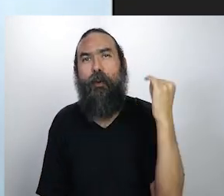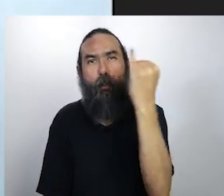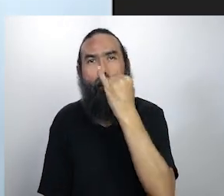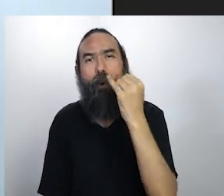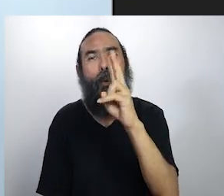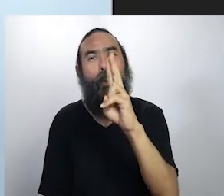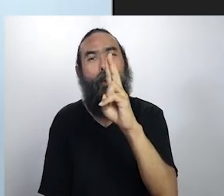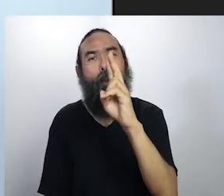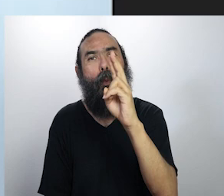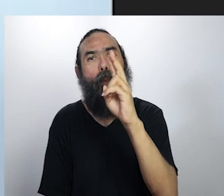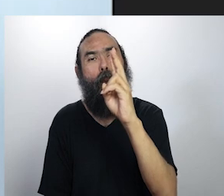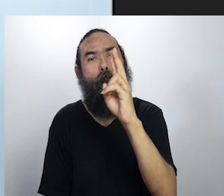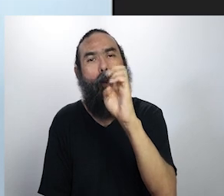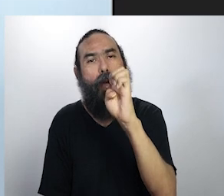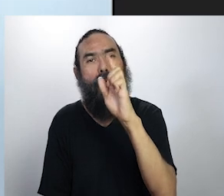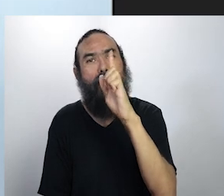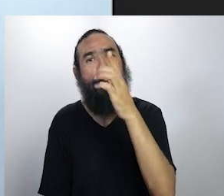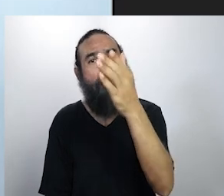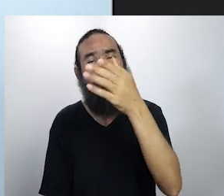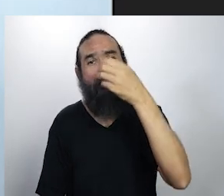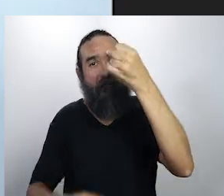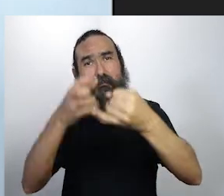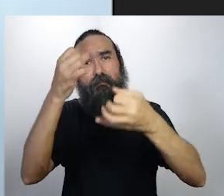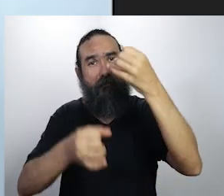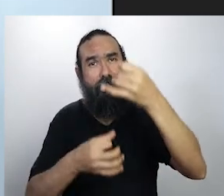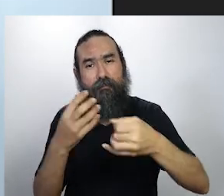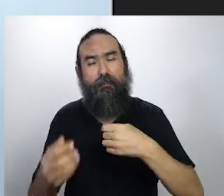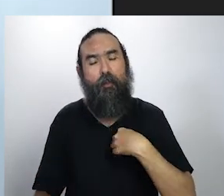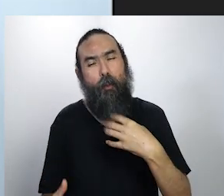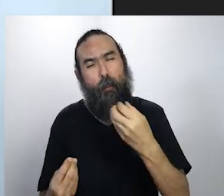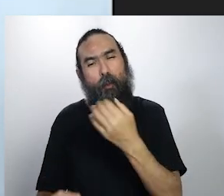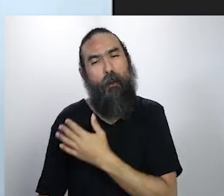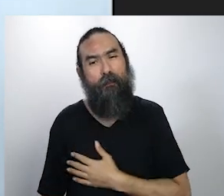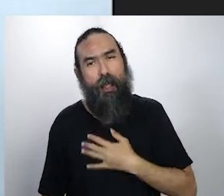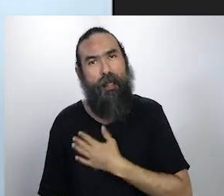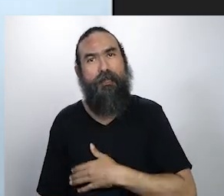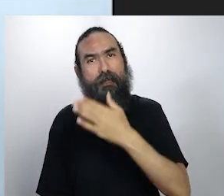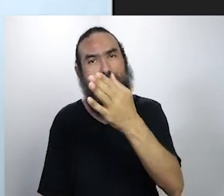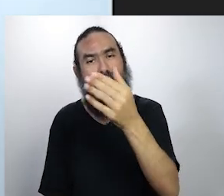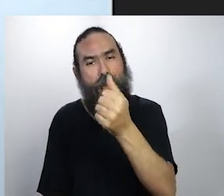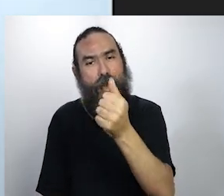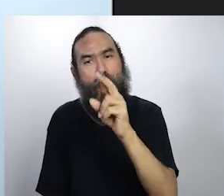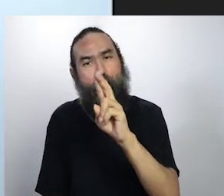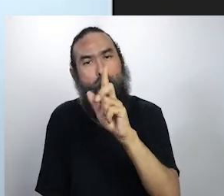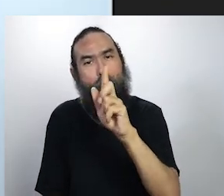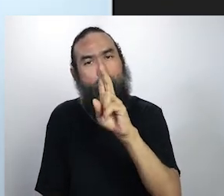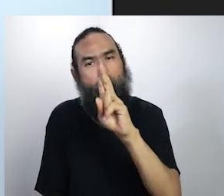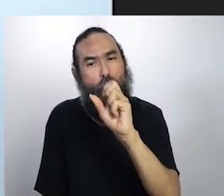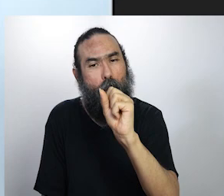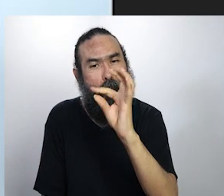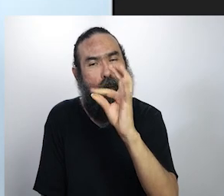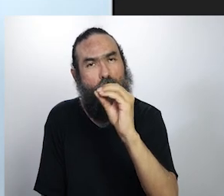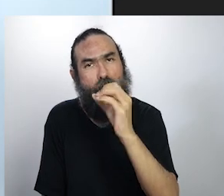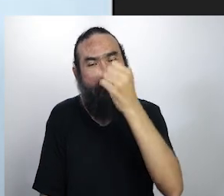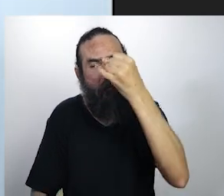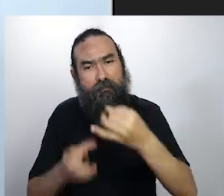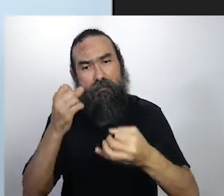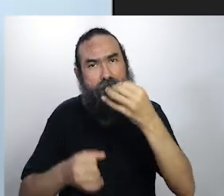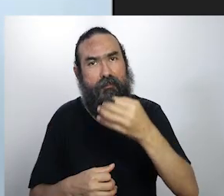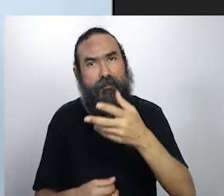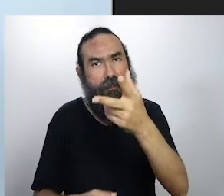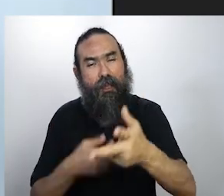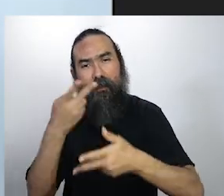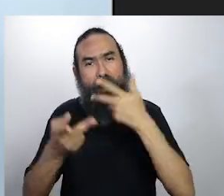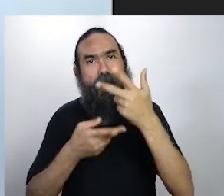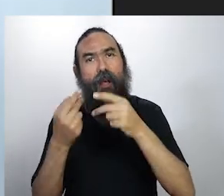professor Augusto, principalmente quando ele falou e citou o exemplo lá da questão do custo de extensão, não só em uma cidade que tem a